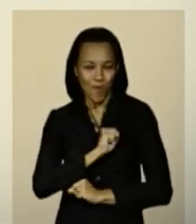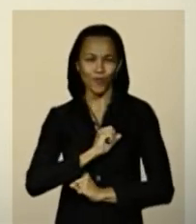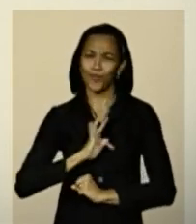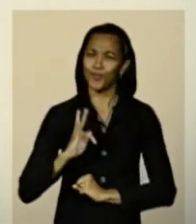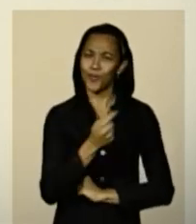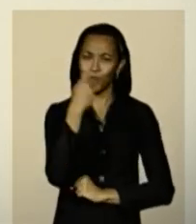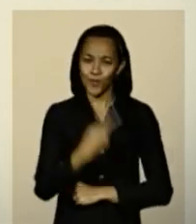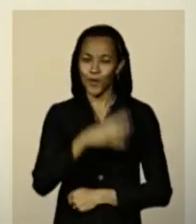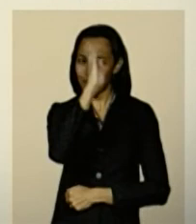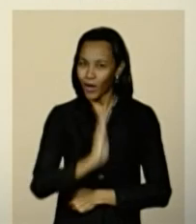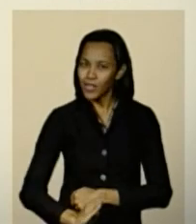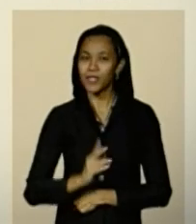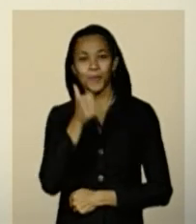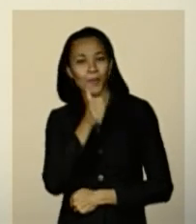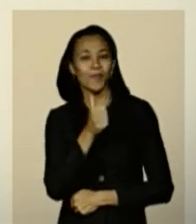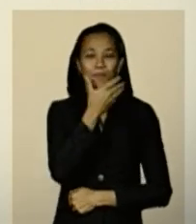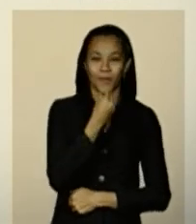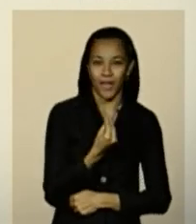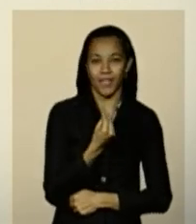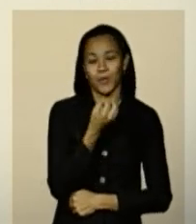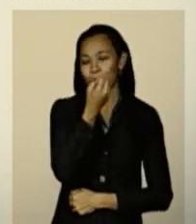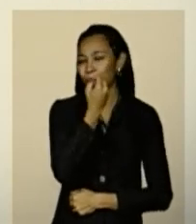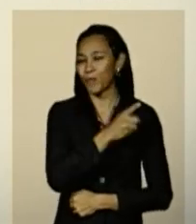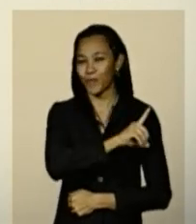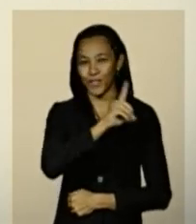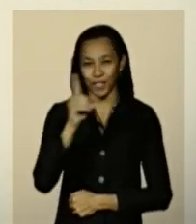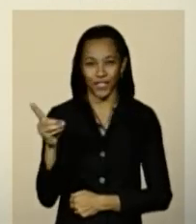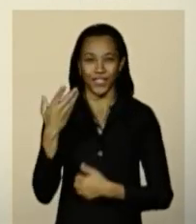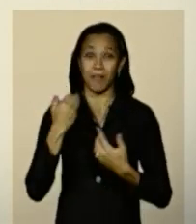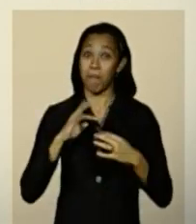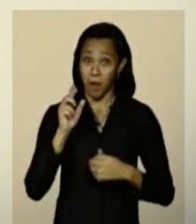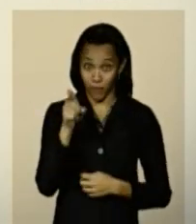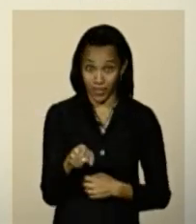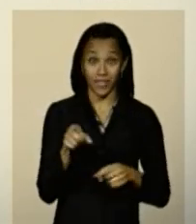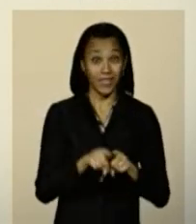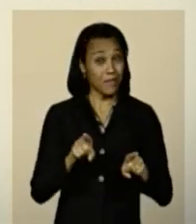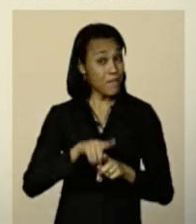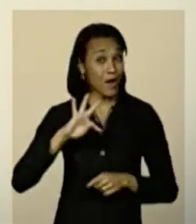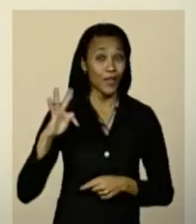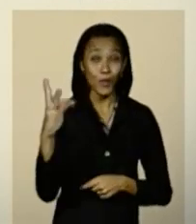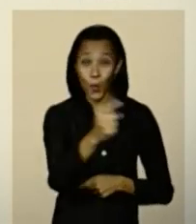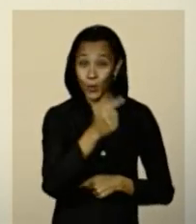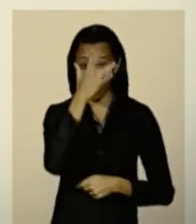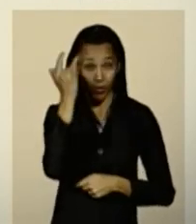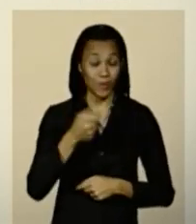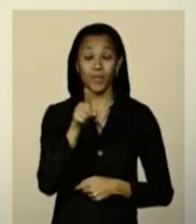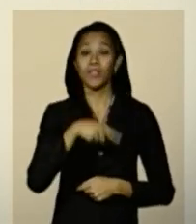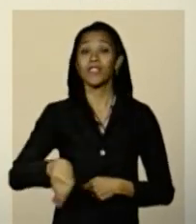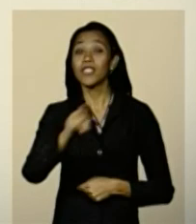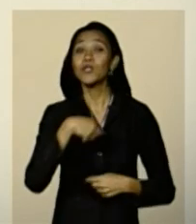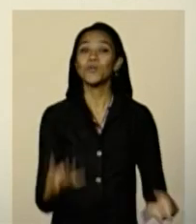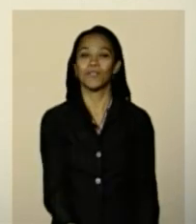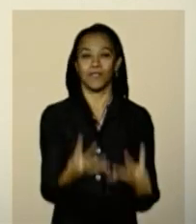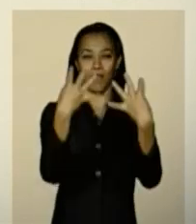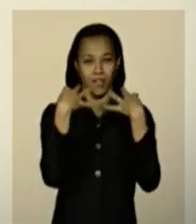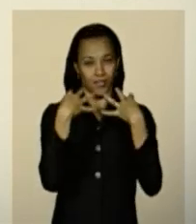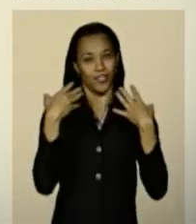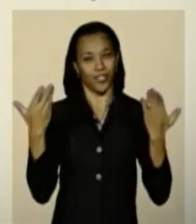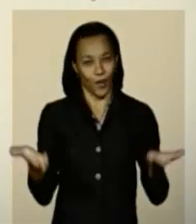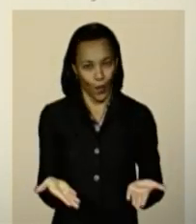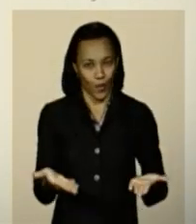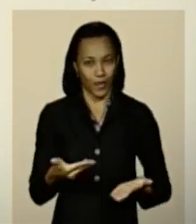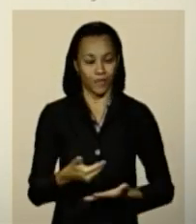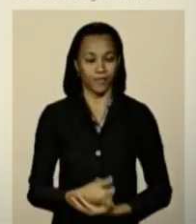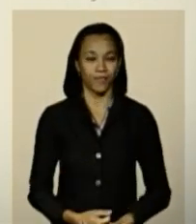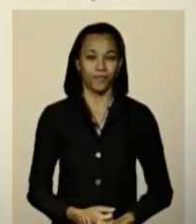todos nós brasileiras e brasileiros um bom dia Max para você e para todos os ouvintes que nos acompanharam até